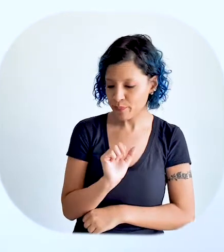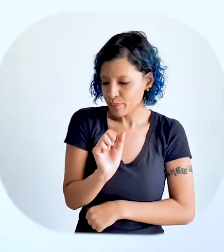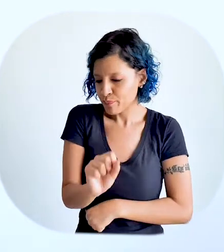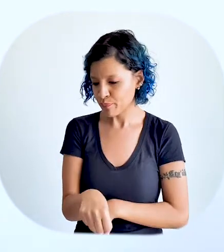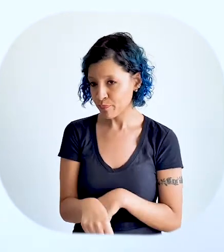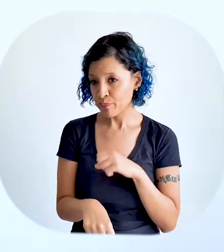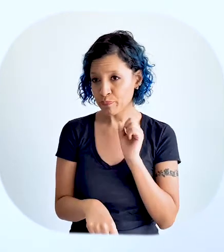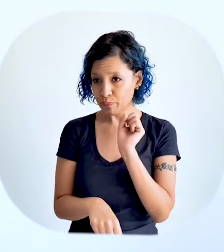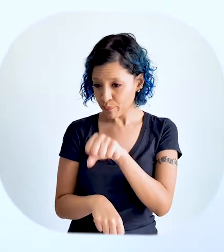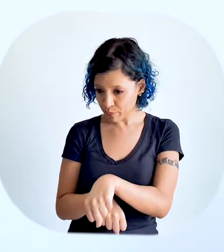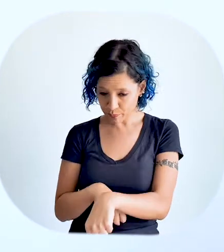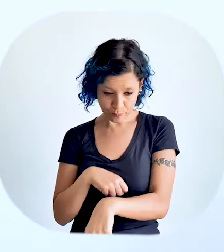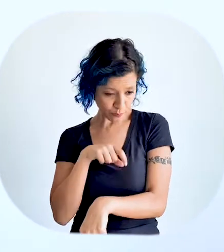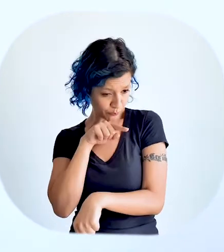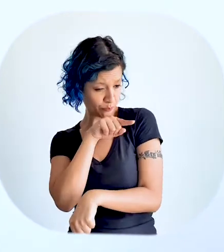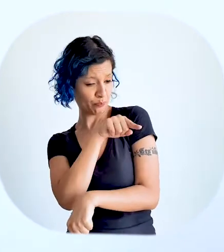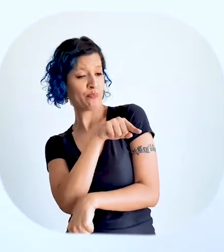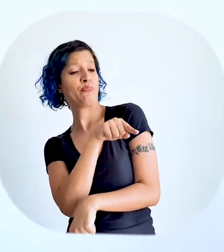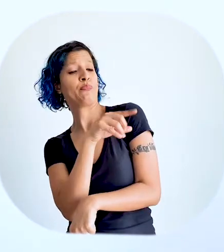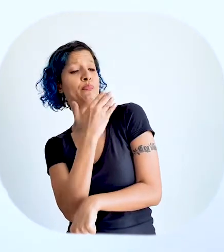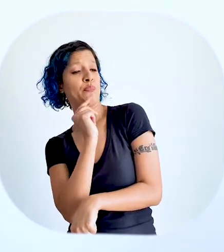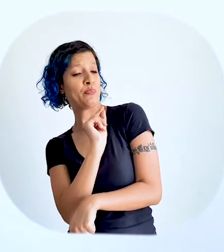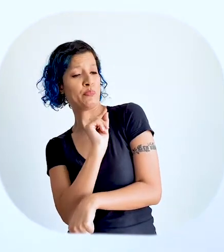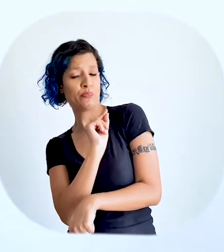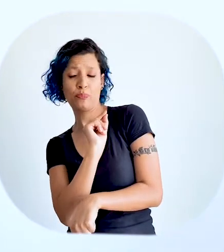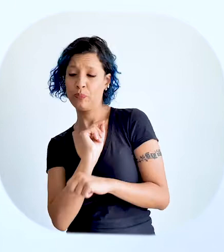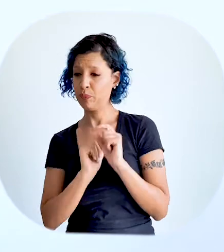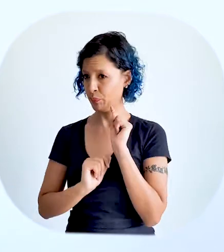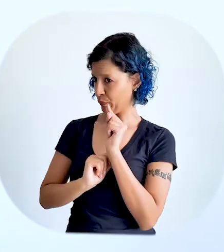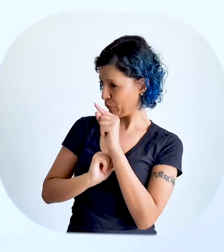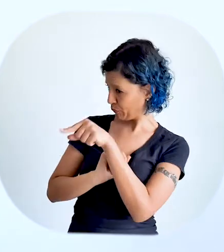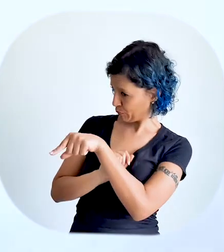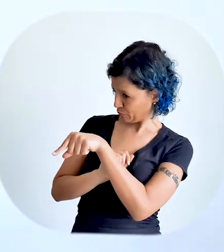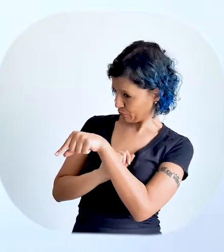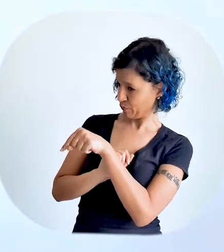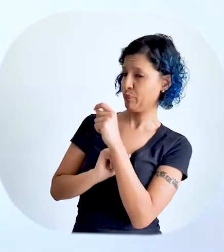Será que tem ali? Será que tem lá?